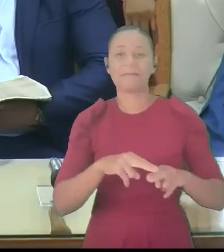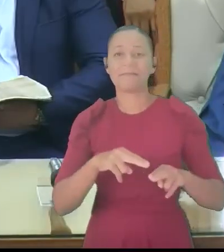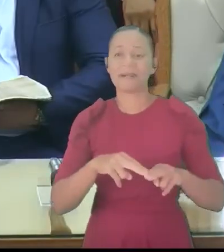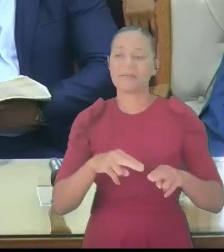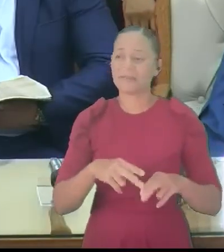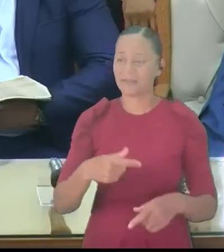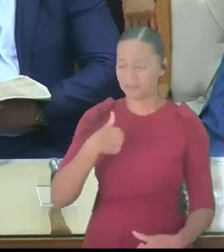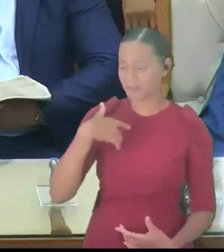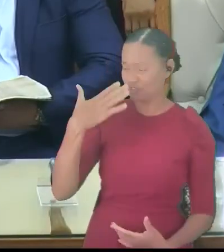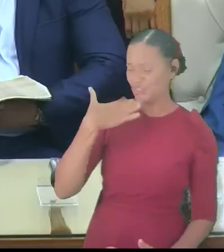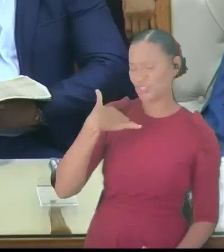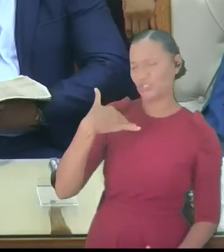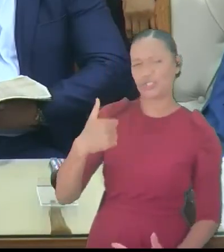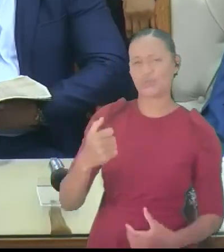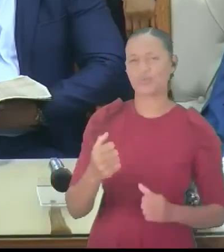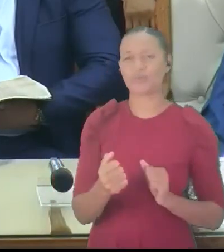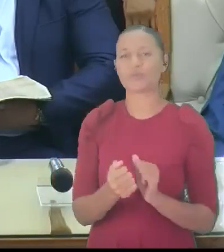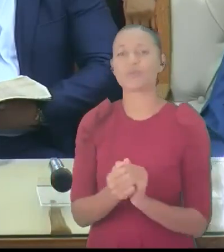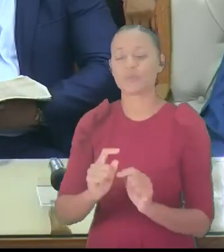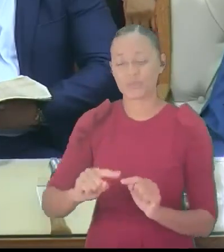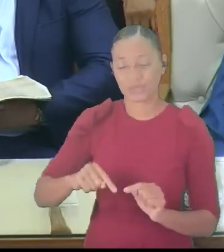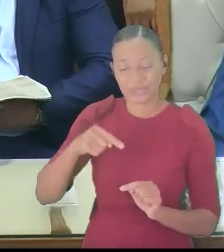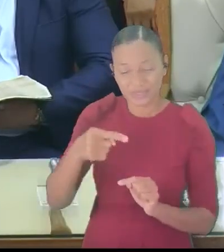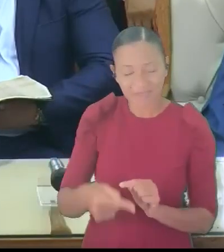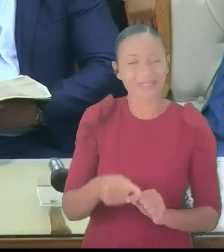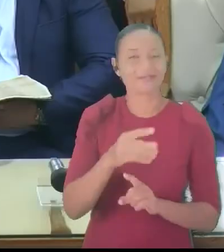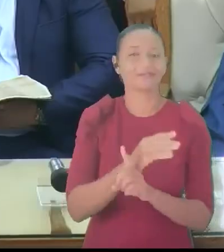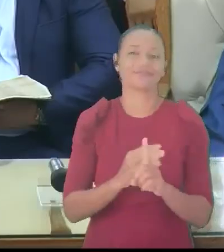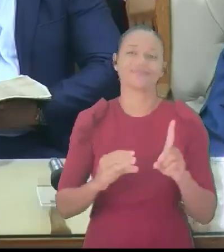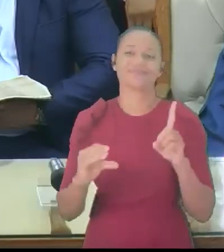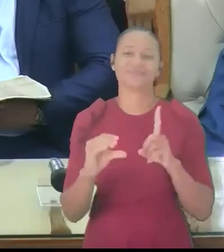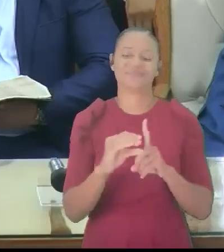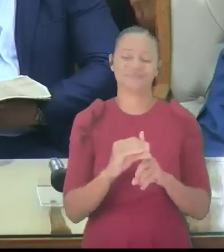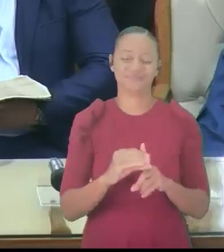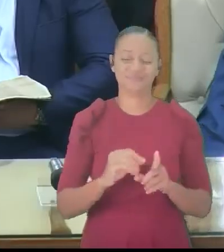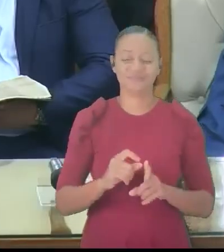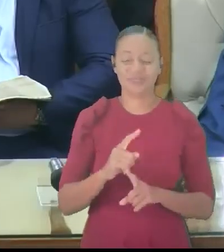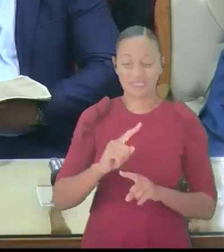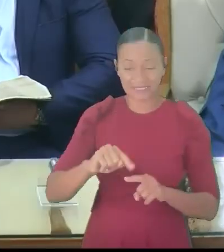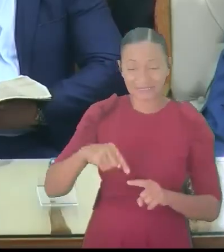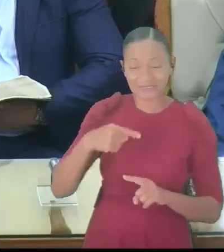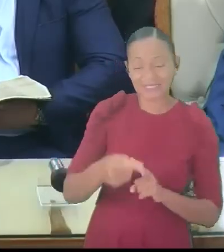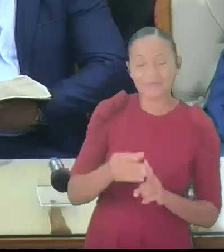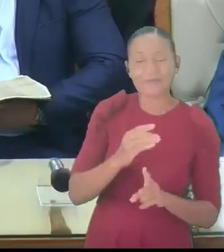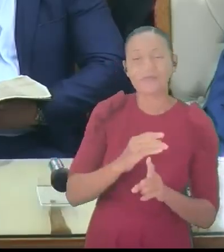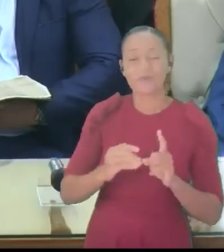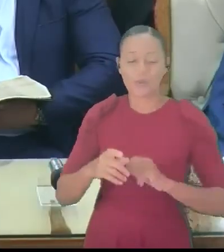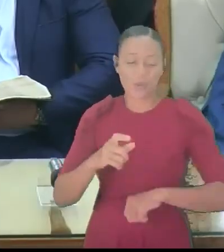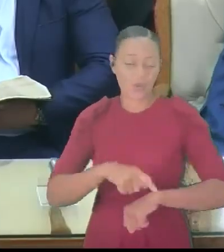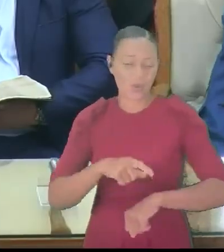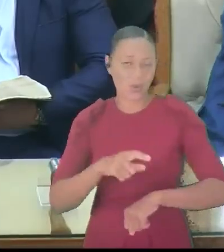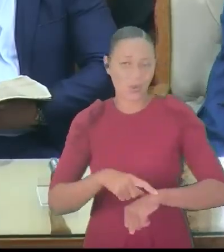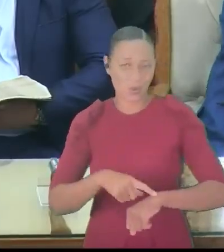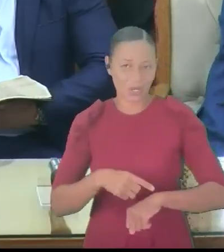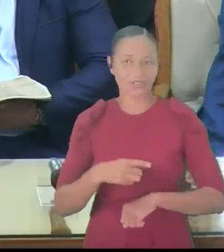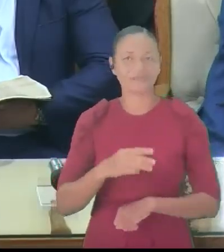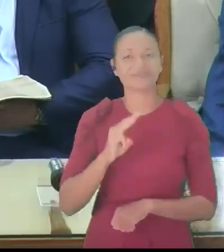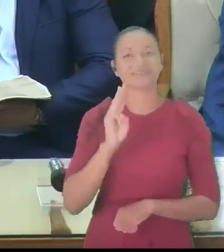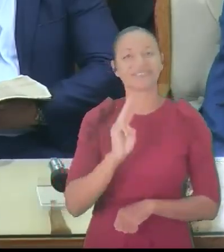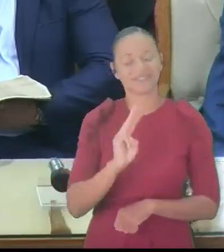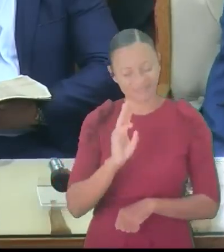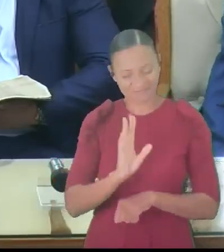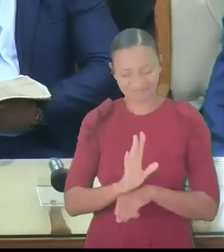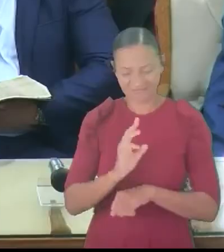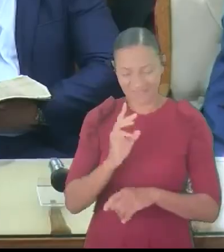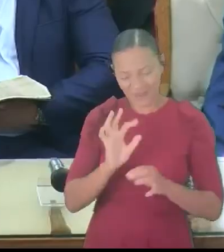eu também. Mas depois do culto. Depois das 3 horas. Aí precisa levar.